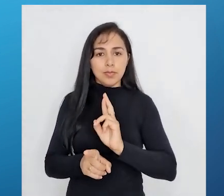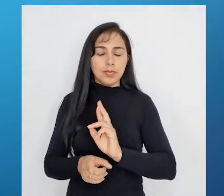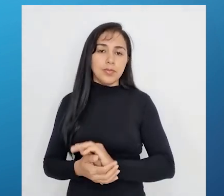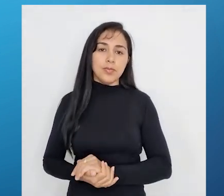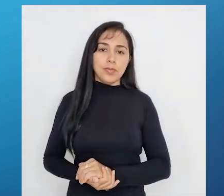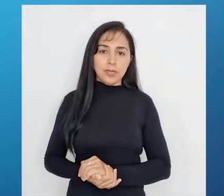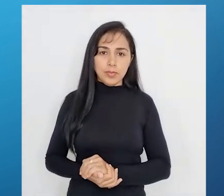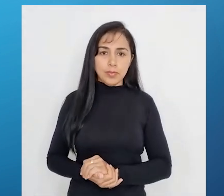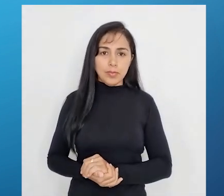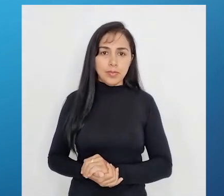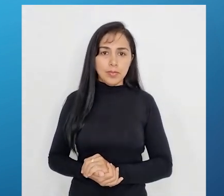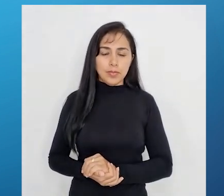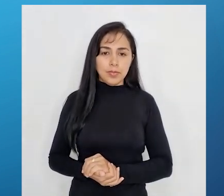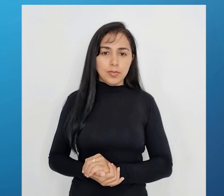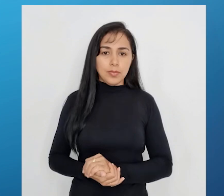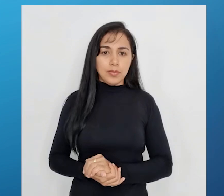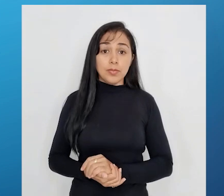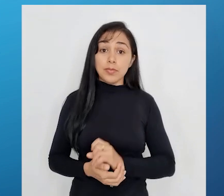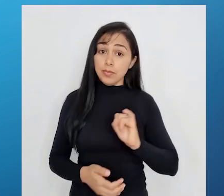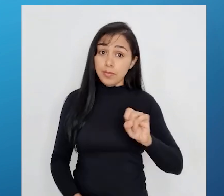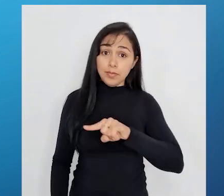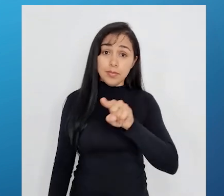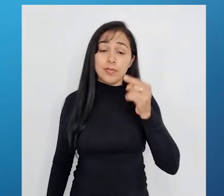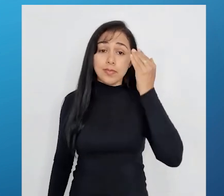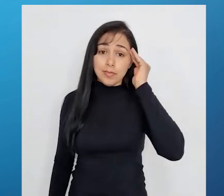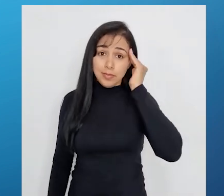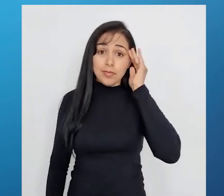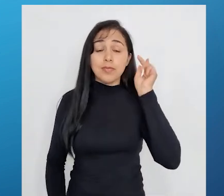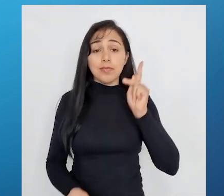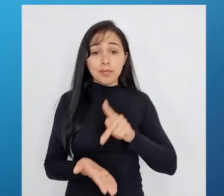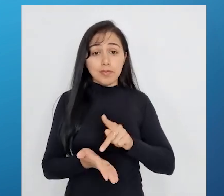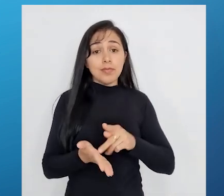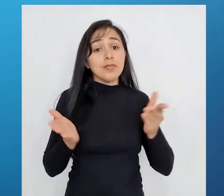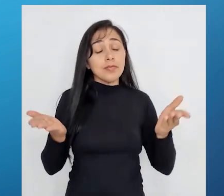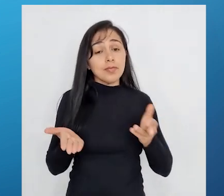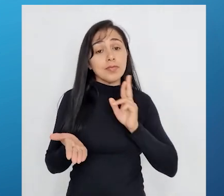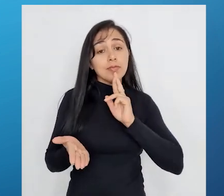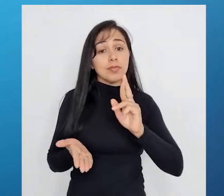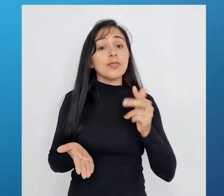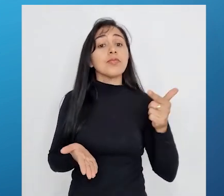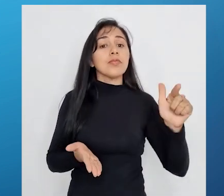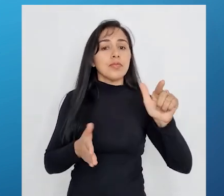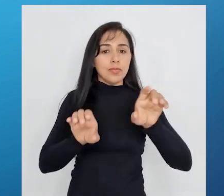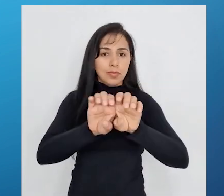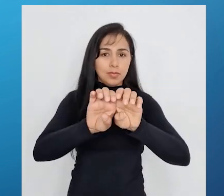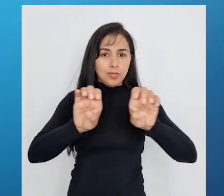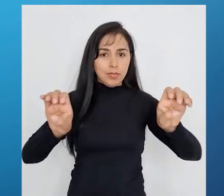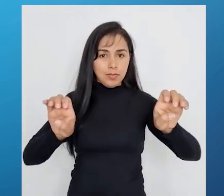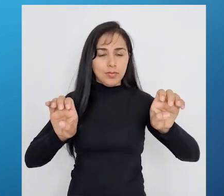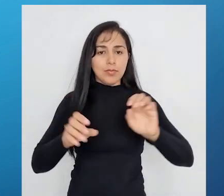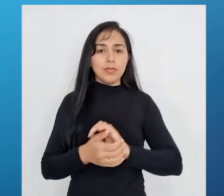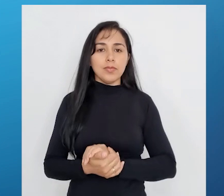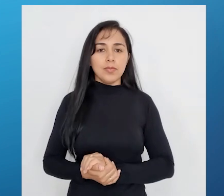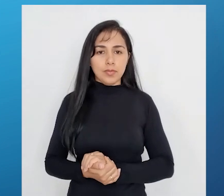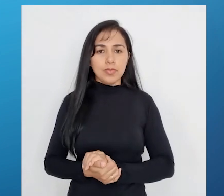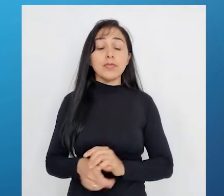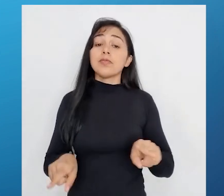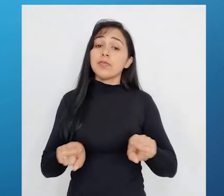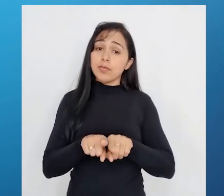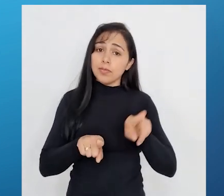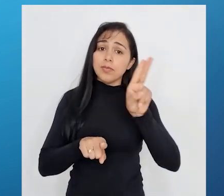Então, ó, se você entendeu mesmo, vamos resolver esta daqui usando o método da